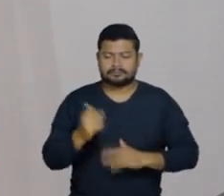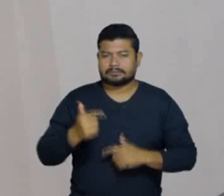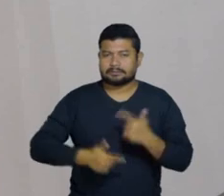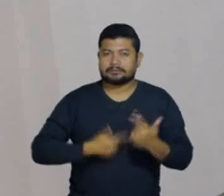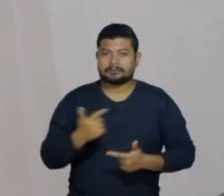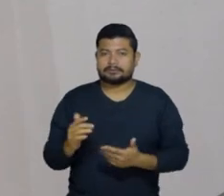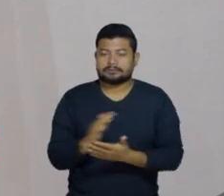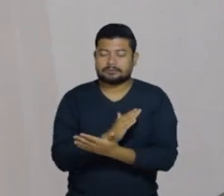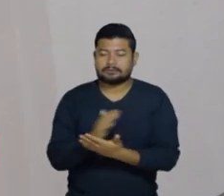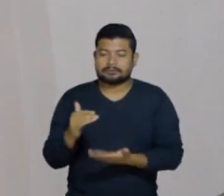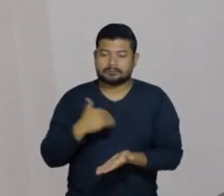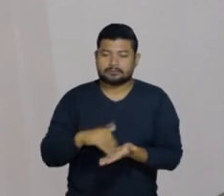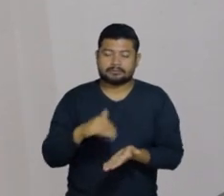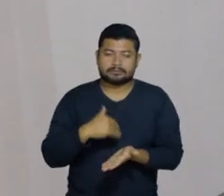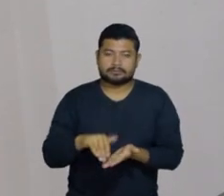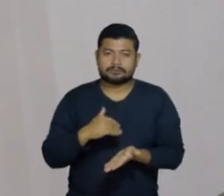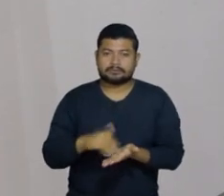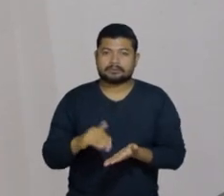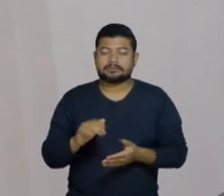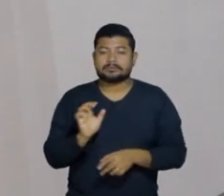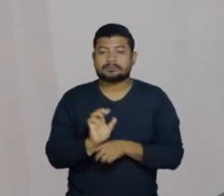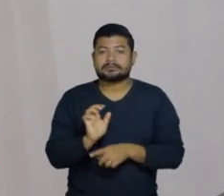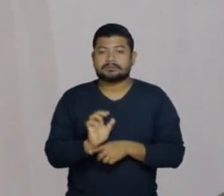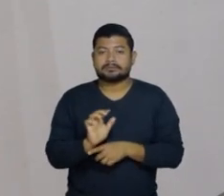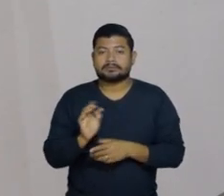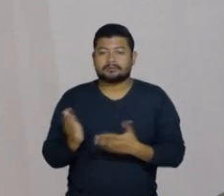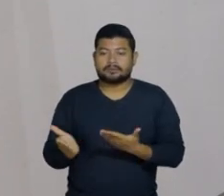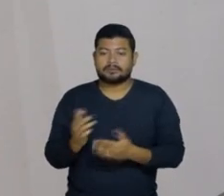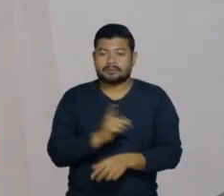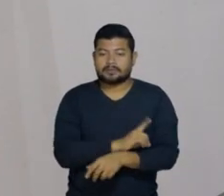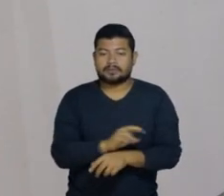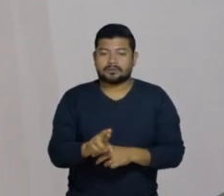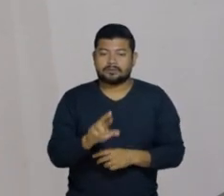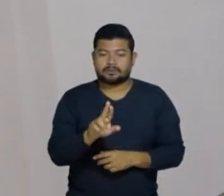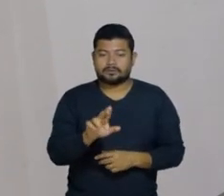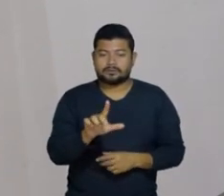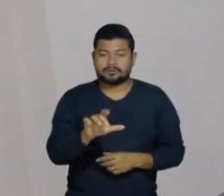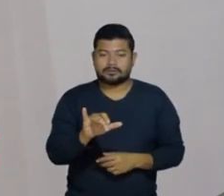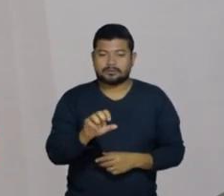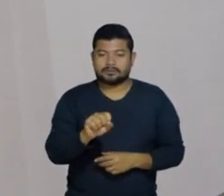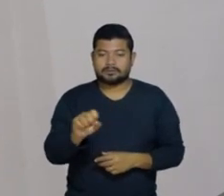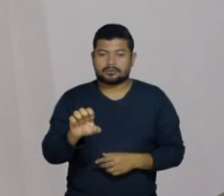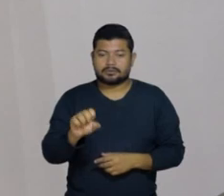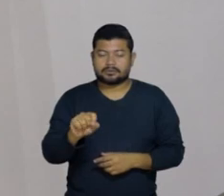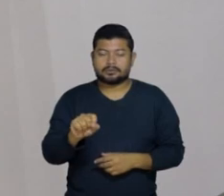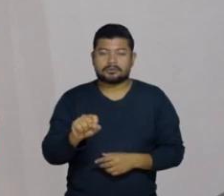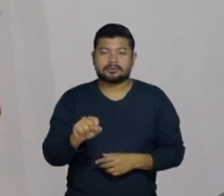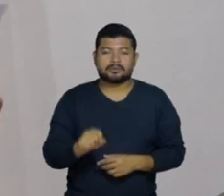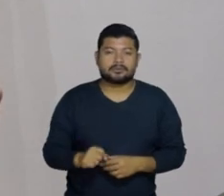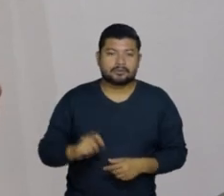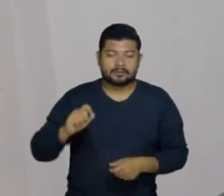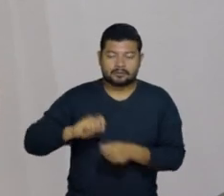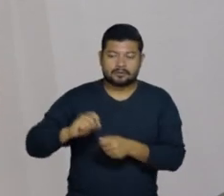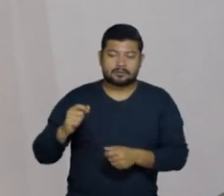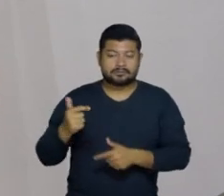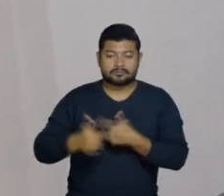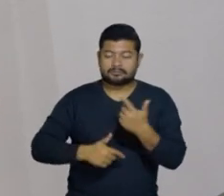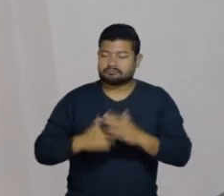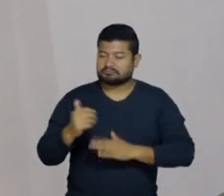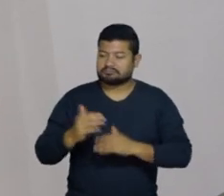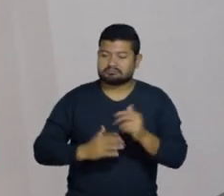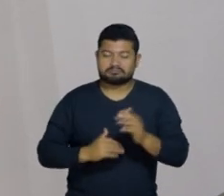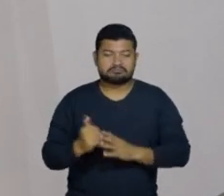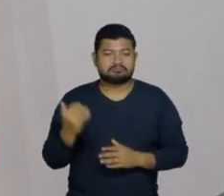outros secretários de Estado, mas o doutor Ulisses, com certeza, realiza um trabalho de excelência junto à Polícia Civil, ajudando